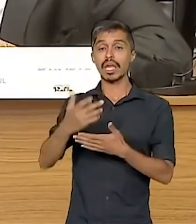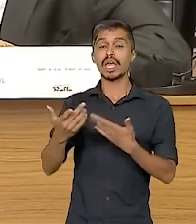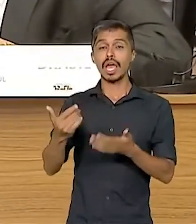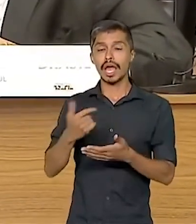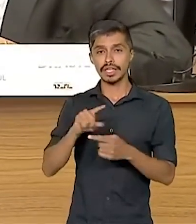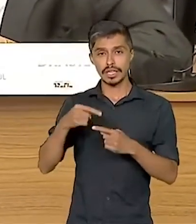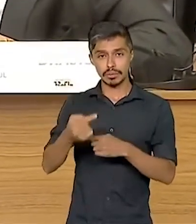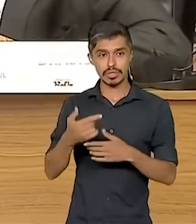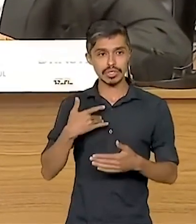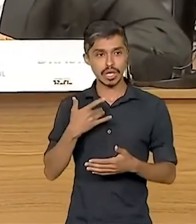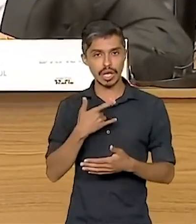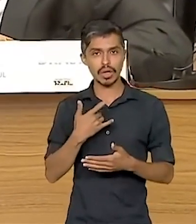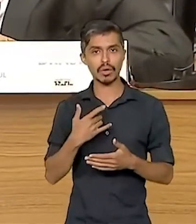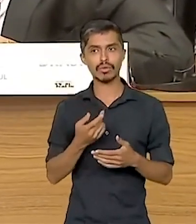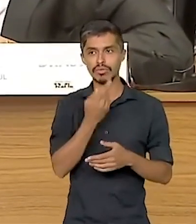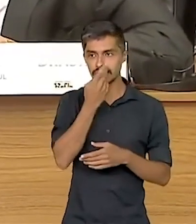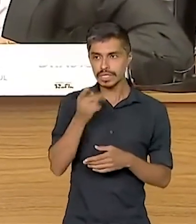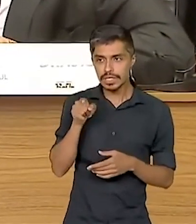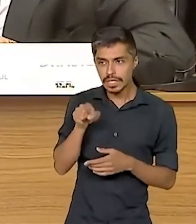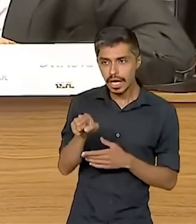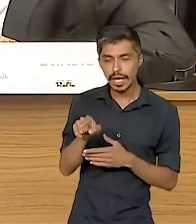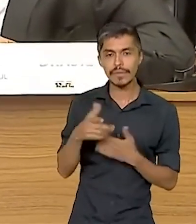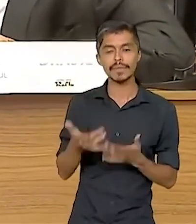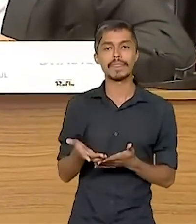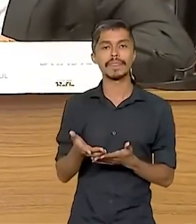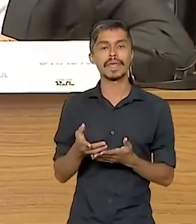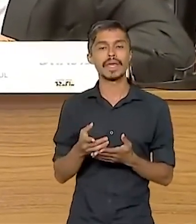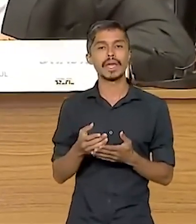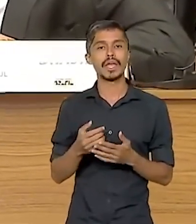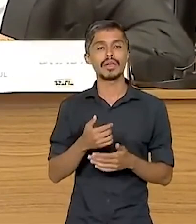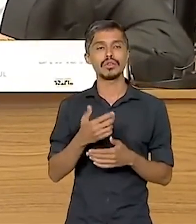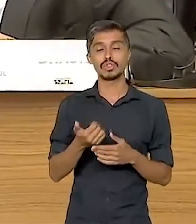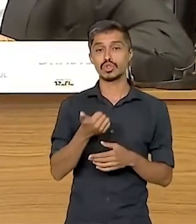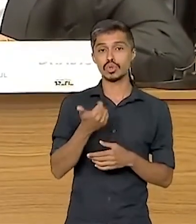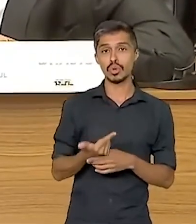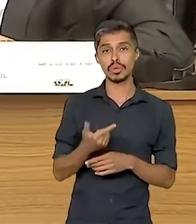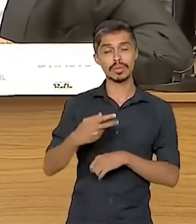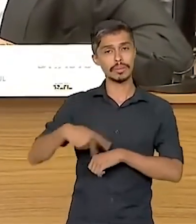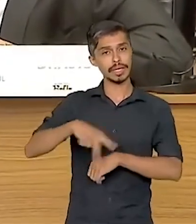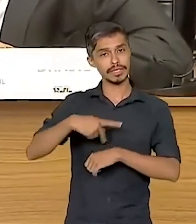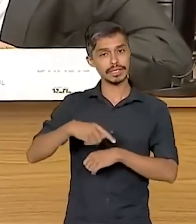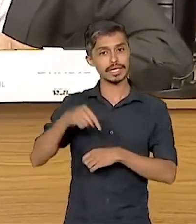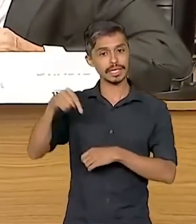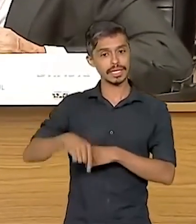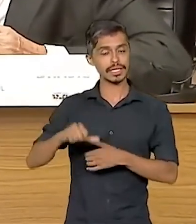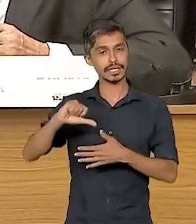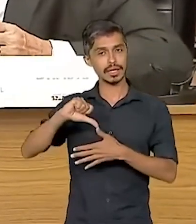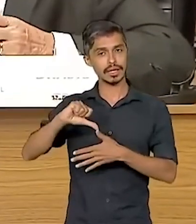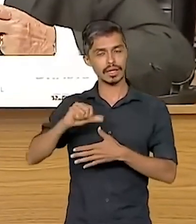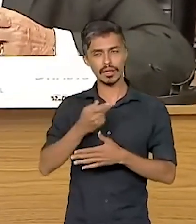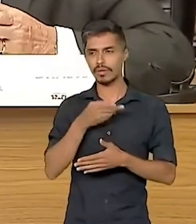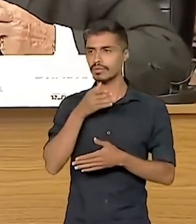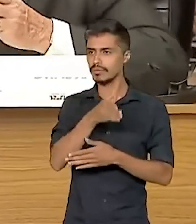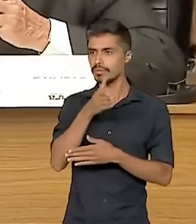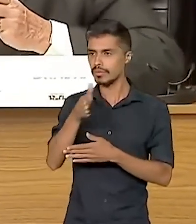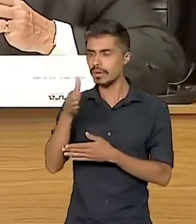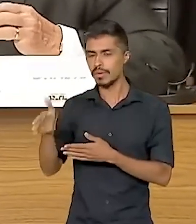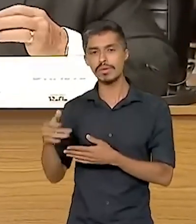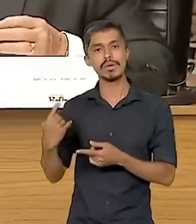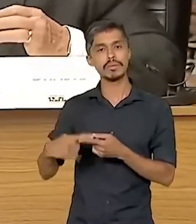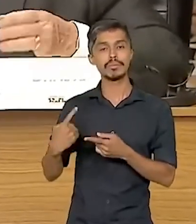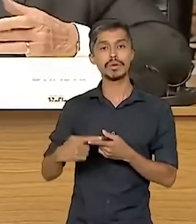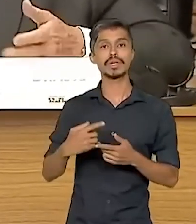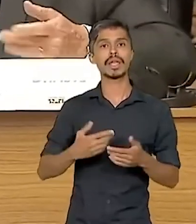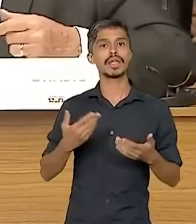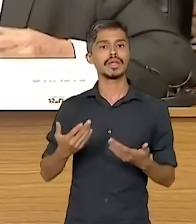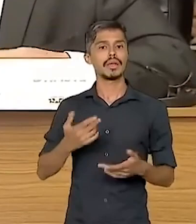eu visitei 12 países aqui da América do Sul. E eu visito porque a integração política